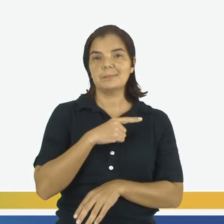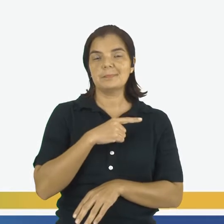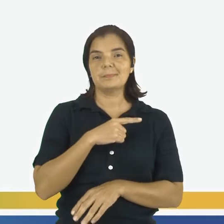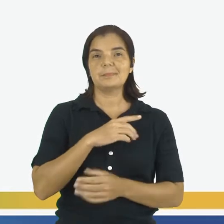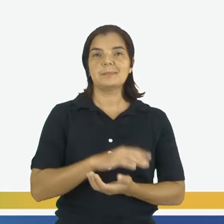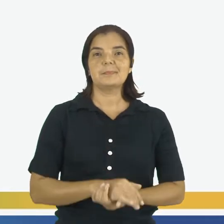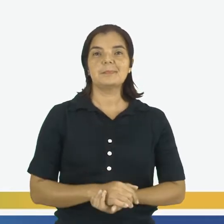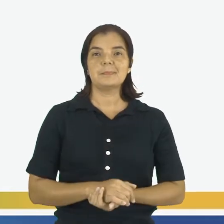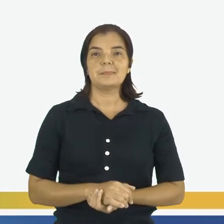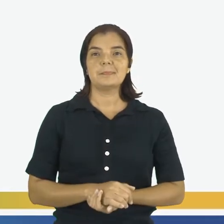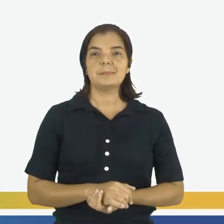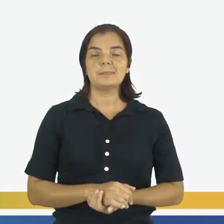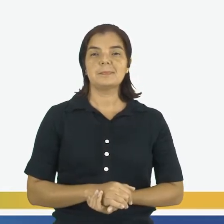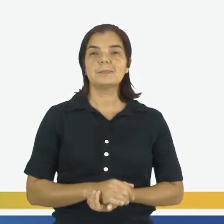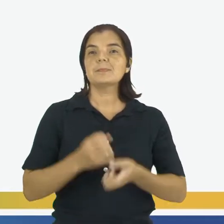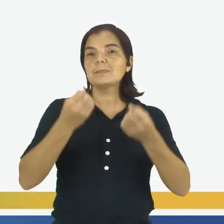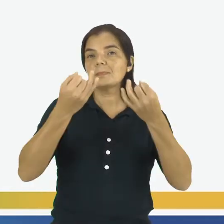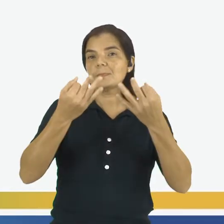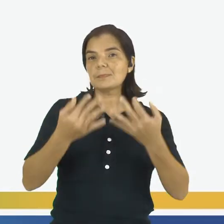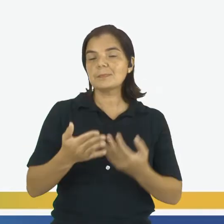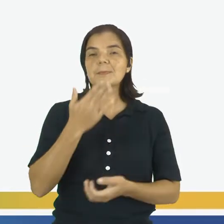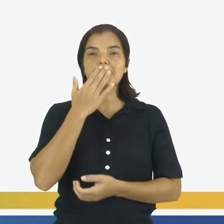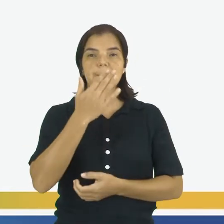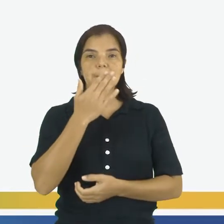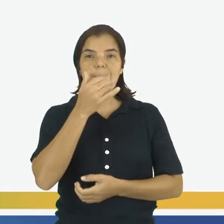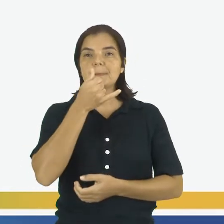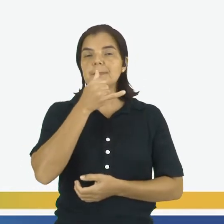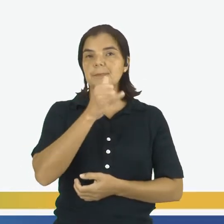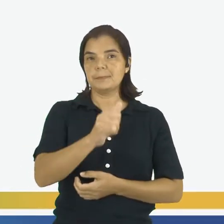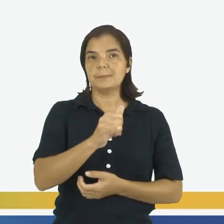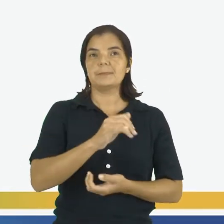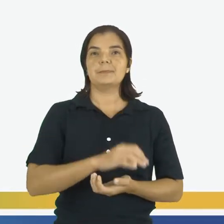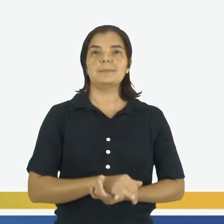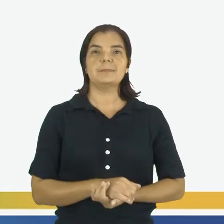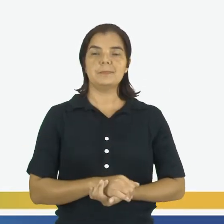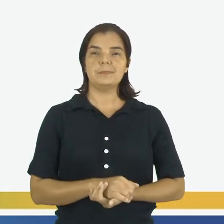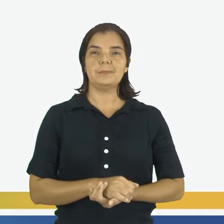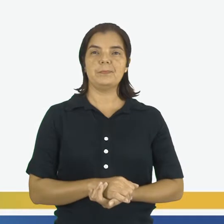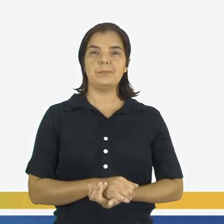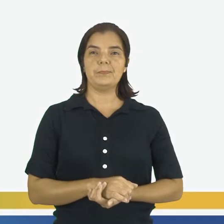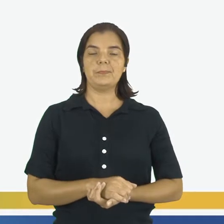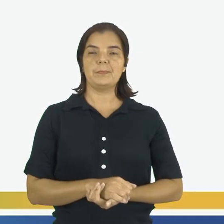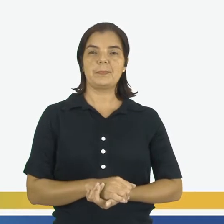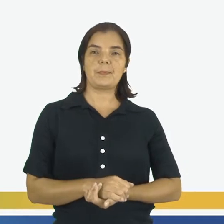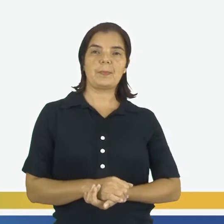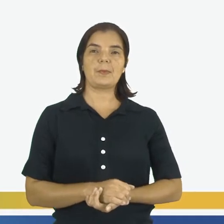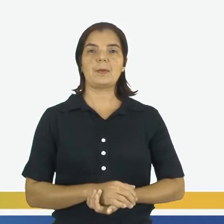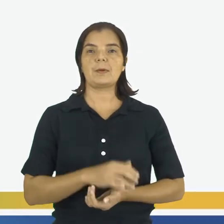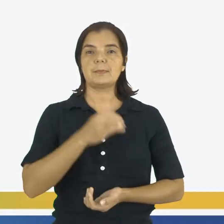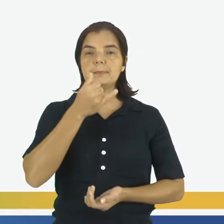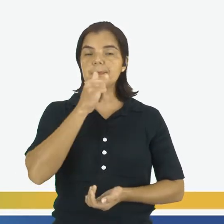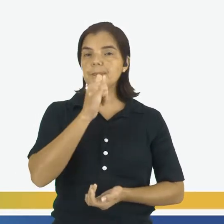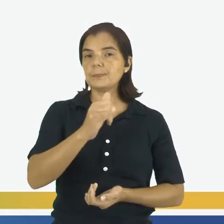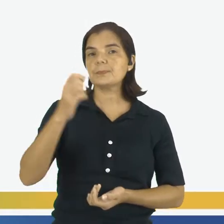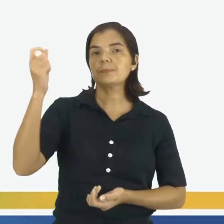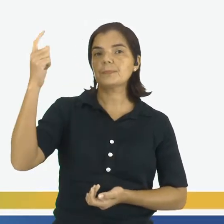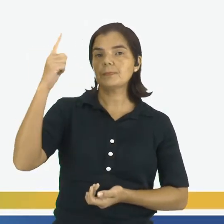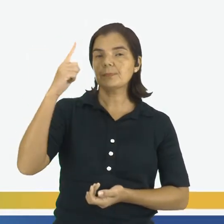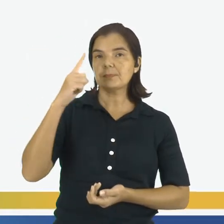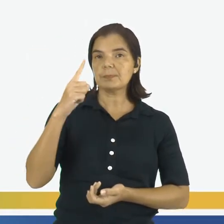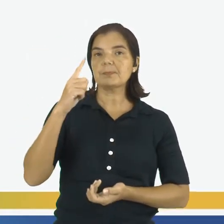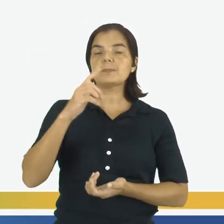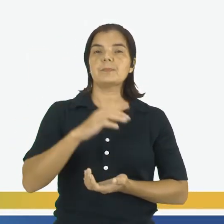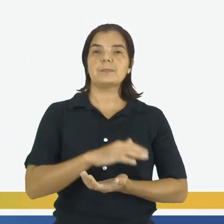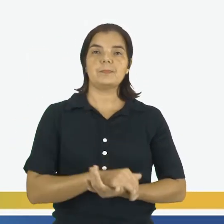própria correspondência falando o tipo de energia. Gerada a partir da luz solar, só nos resta